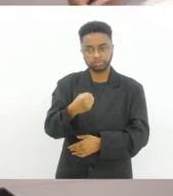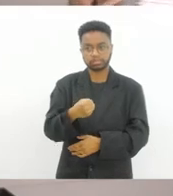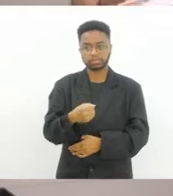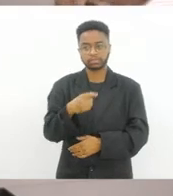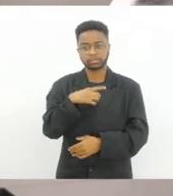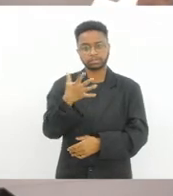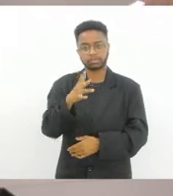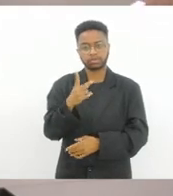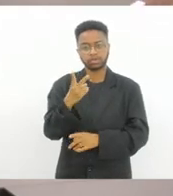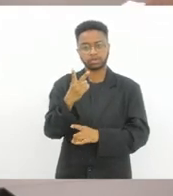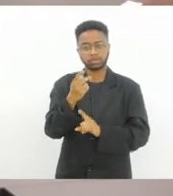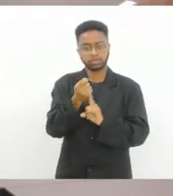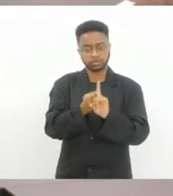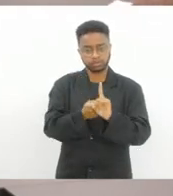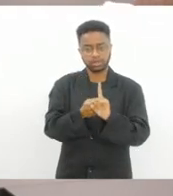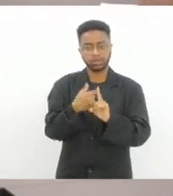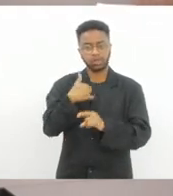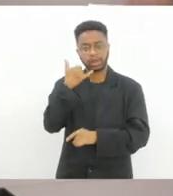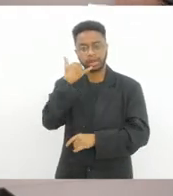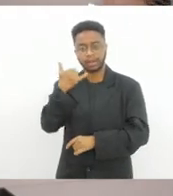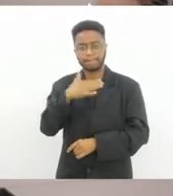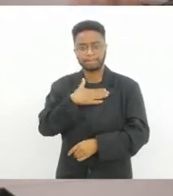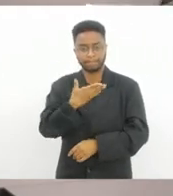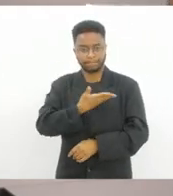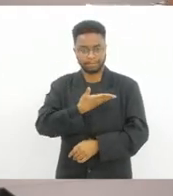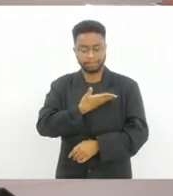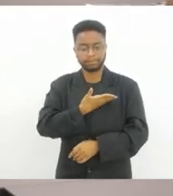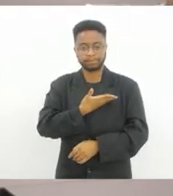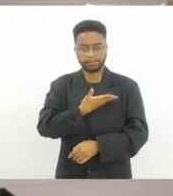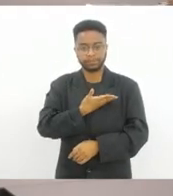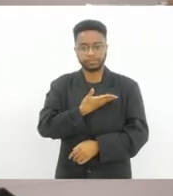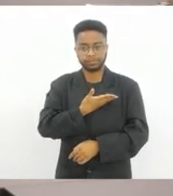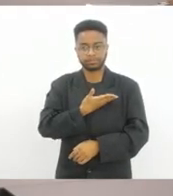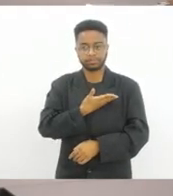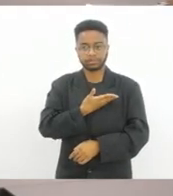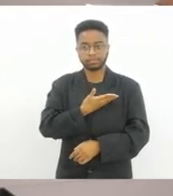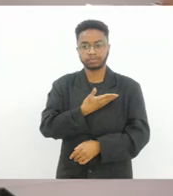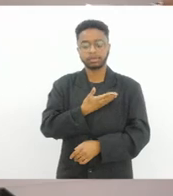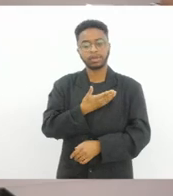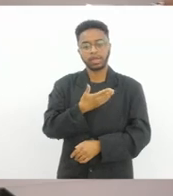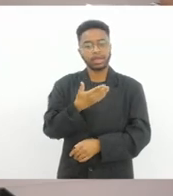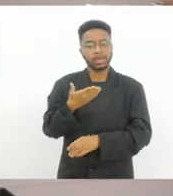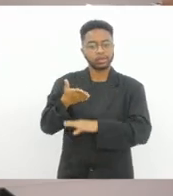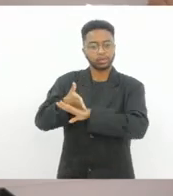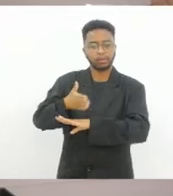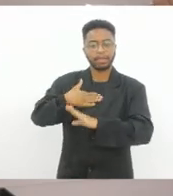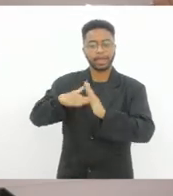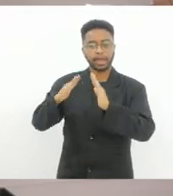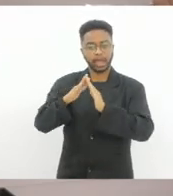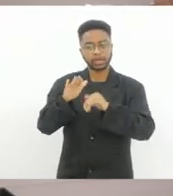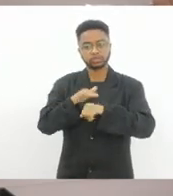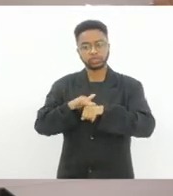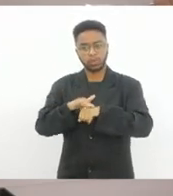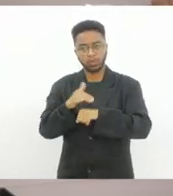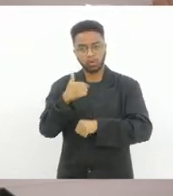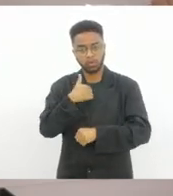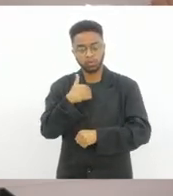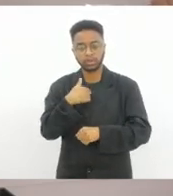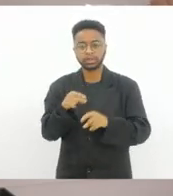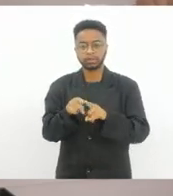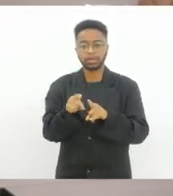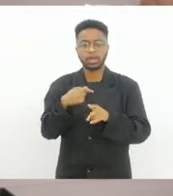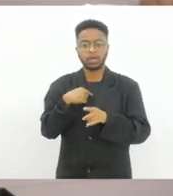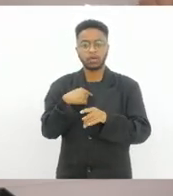2 meses isso. Aí eu fui, liguei para uma amiga, ela foi. Então, foi um monte de amigos na minha casa, conversaram comigo. Aí eu fui para